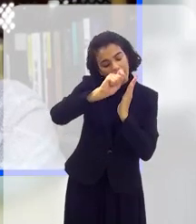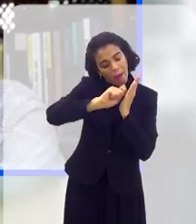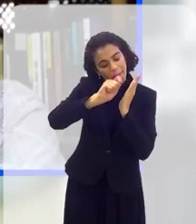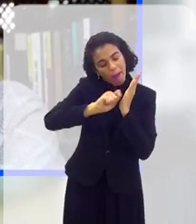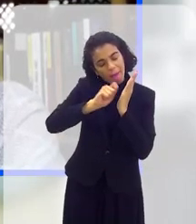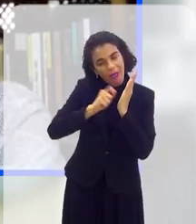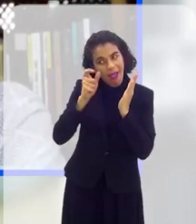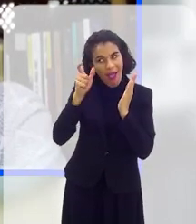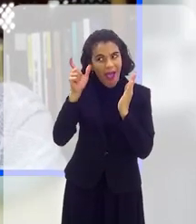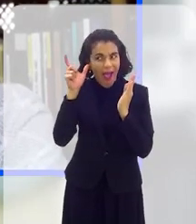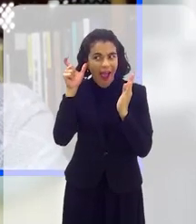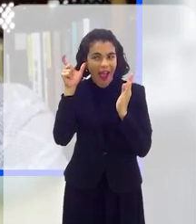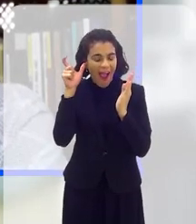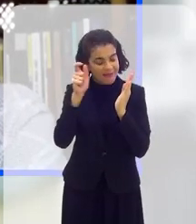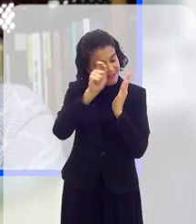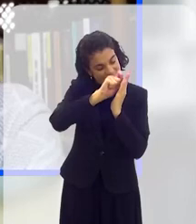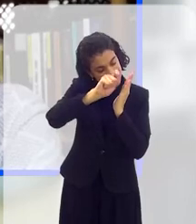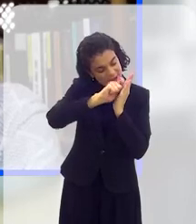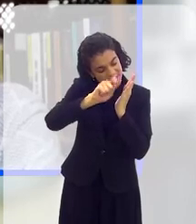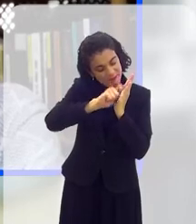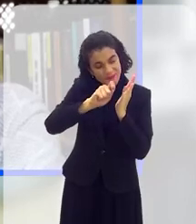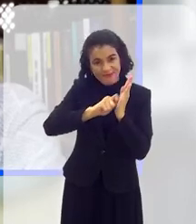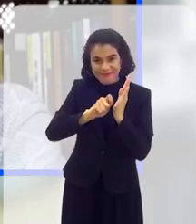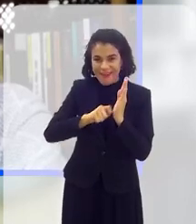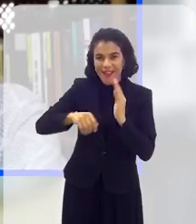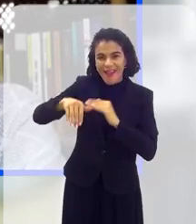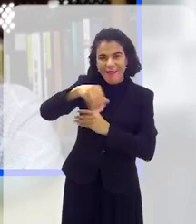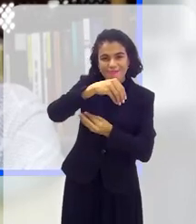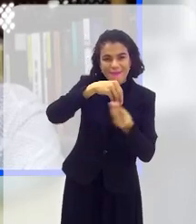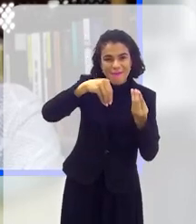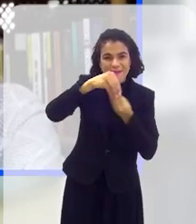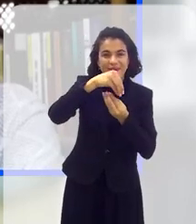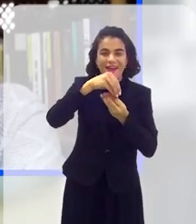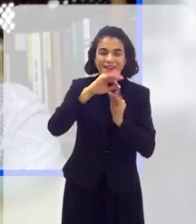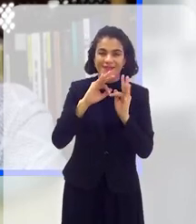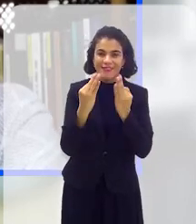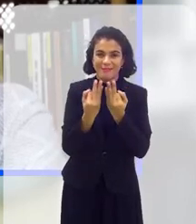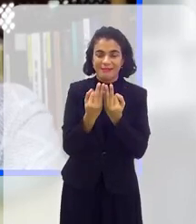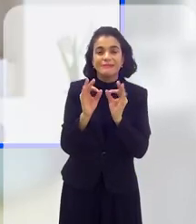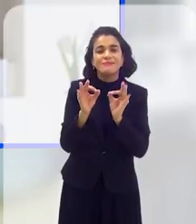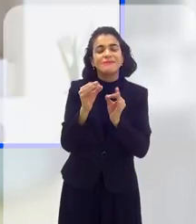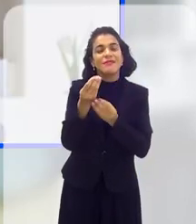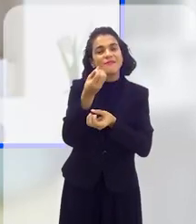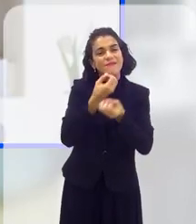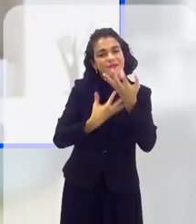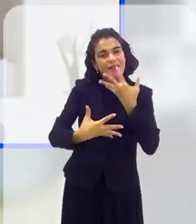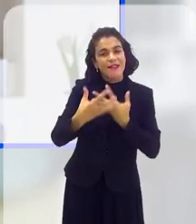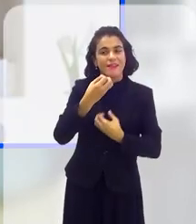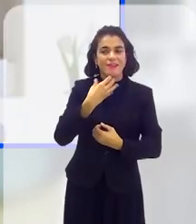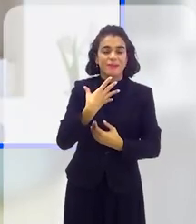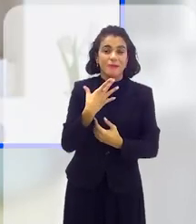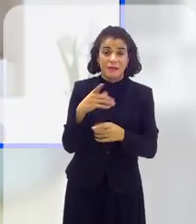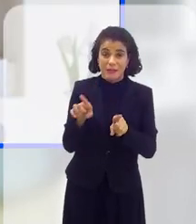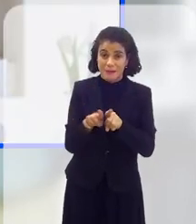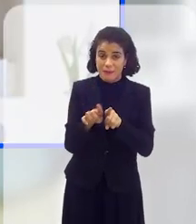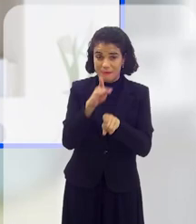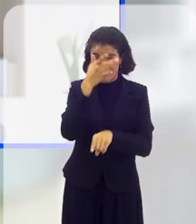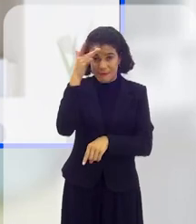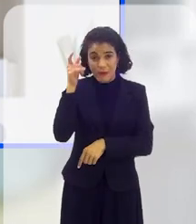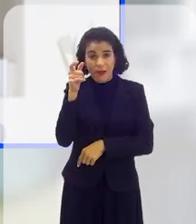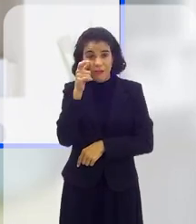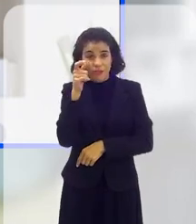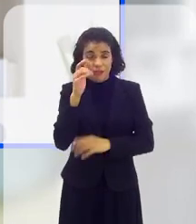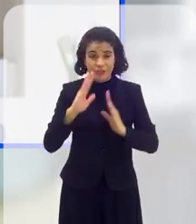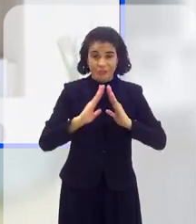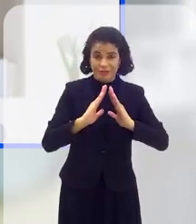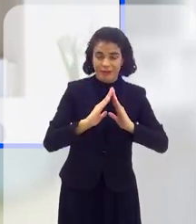aí desde criança às histórias, né, que circundavam aí, né, a sua família. E eu queria que você falasse para a gente